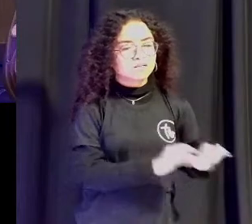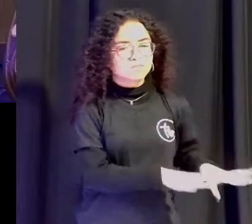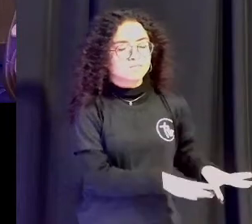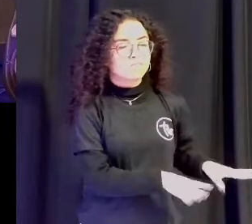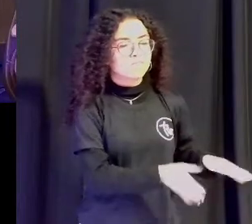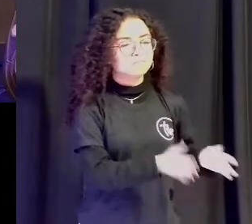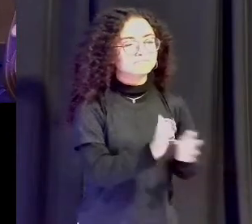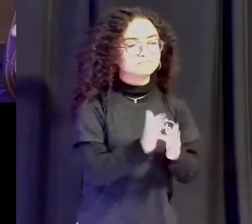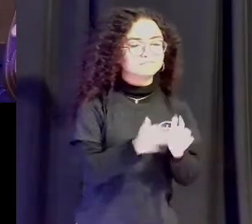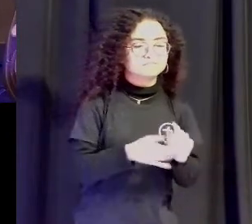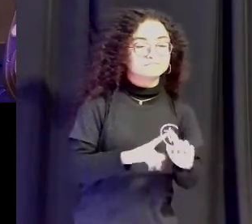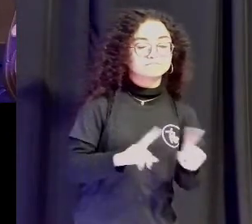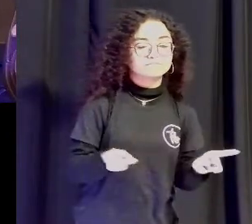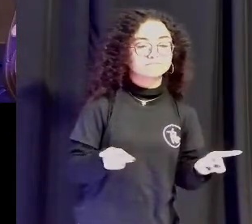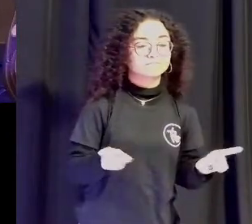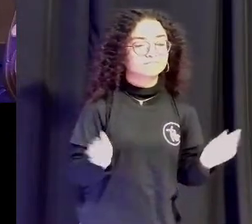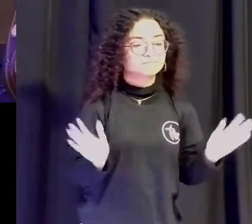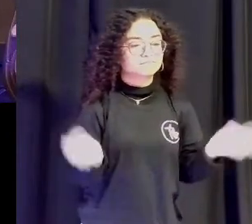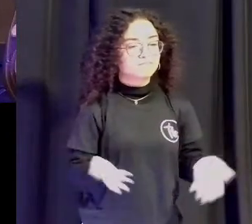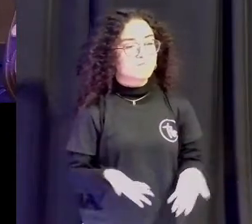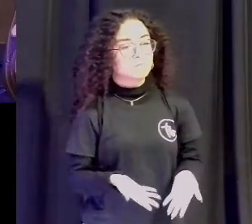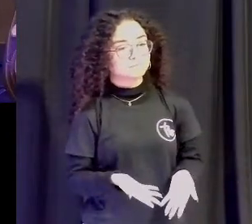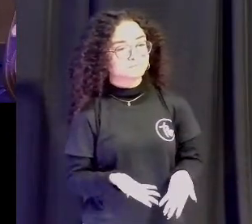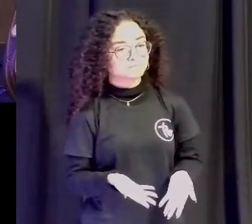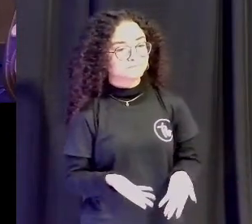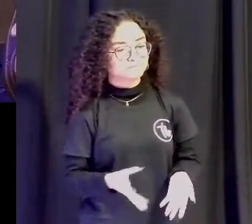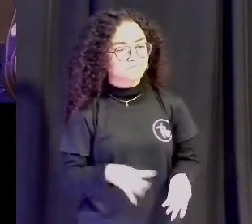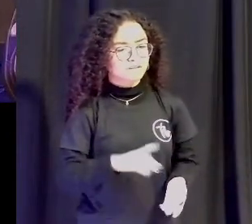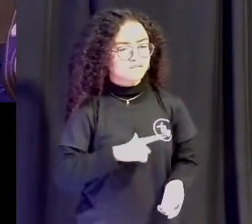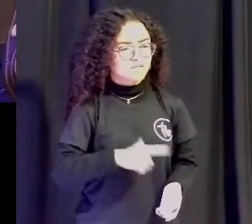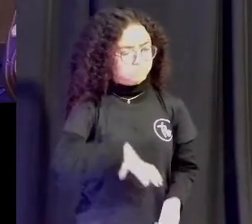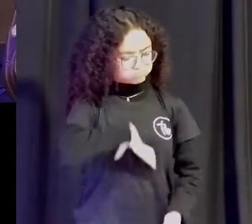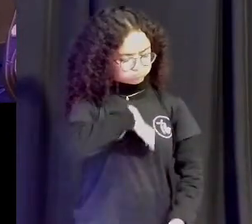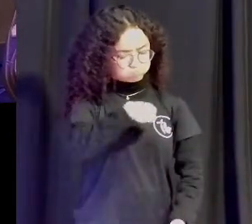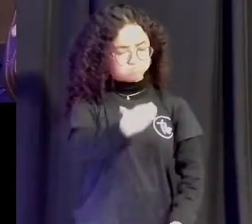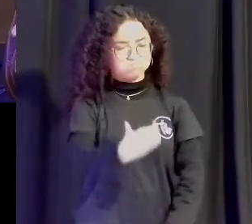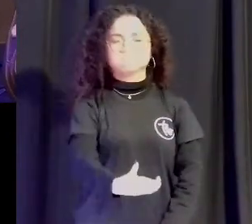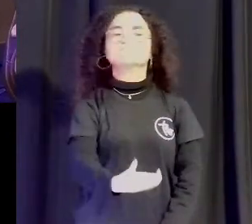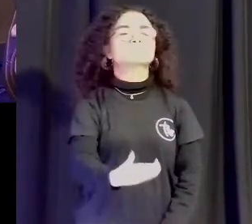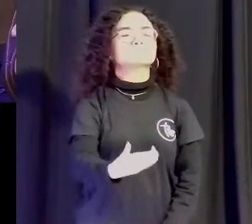agora está cheio de coragem,